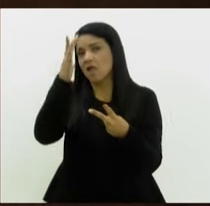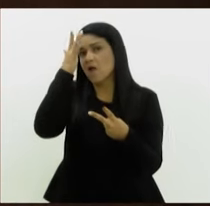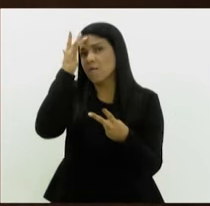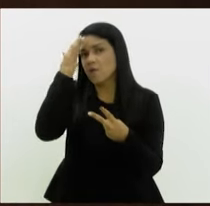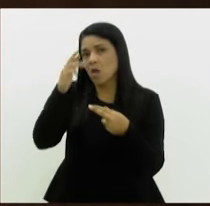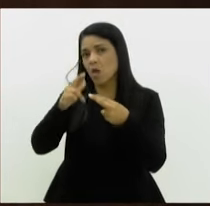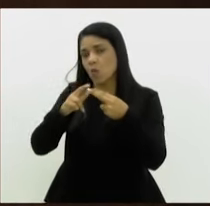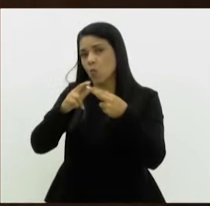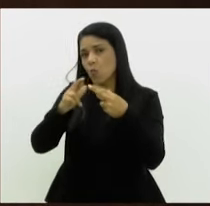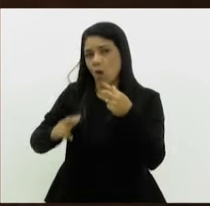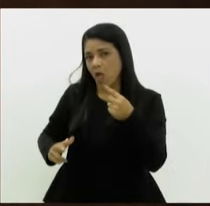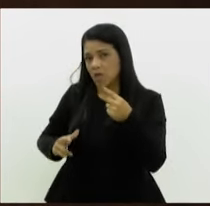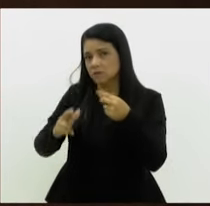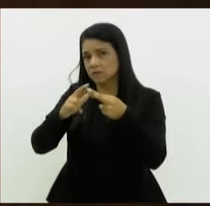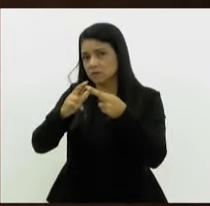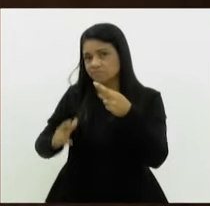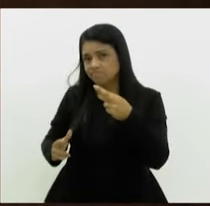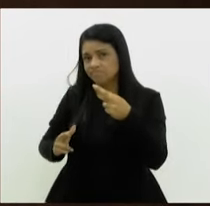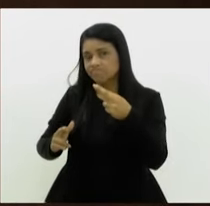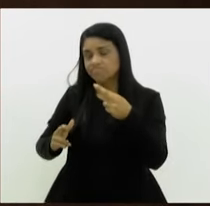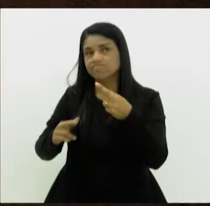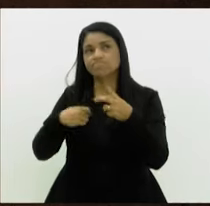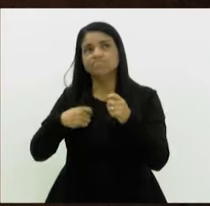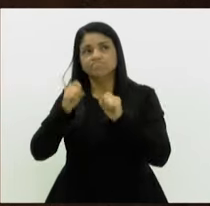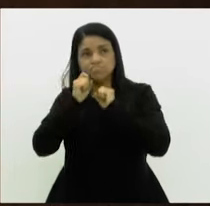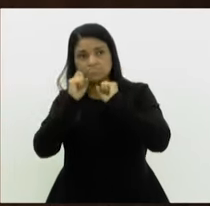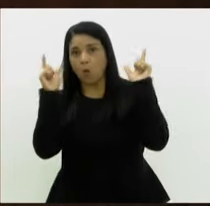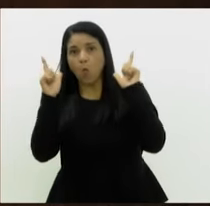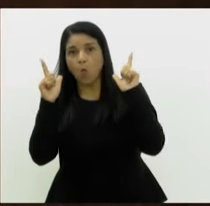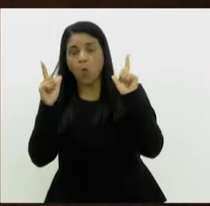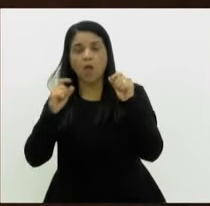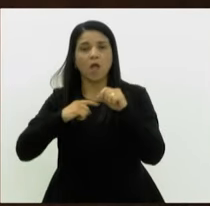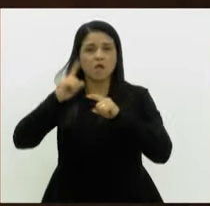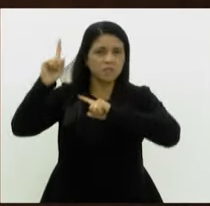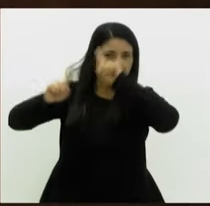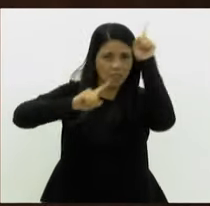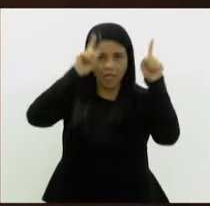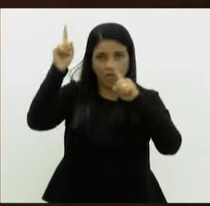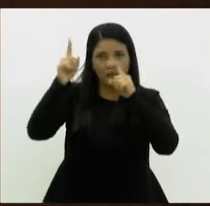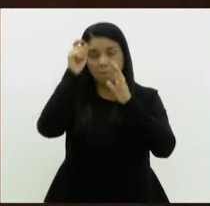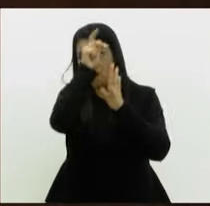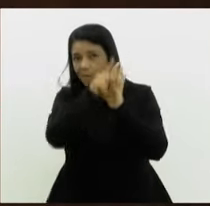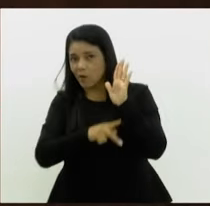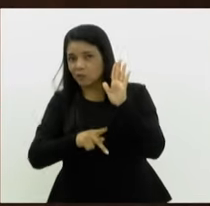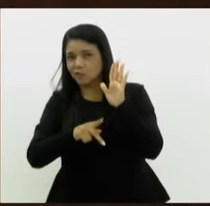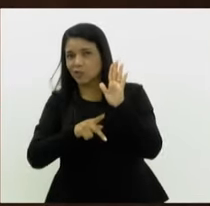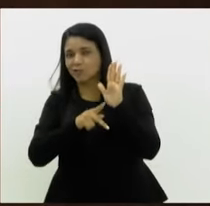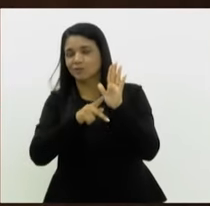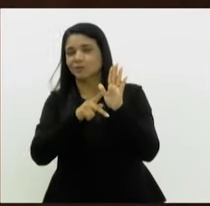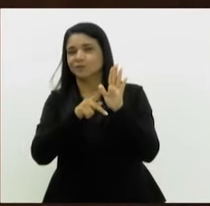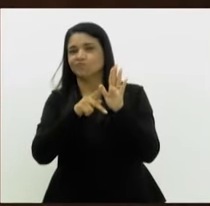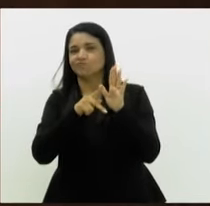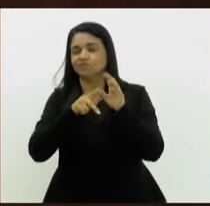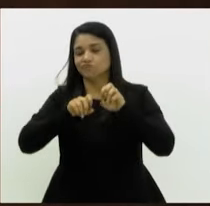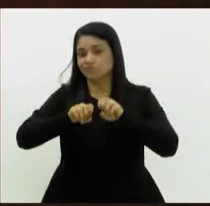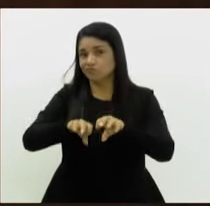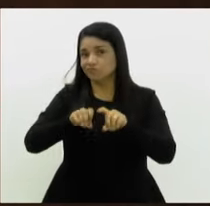UERJ acordar e tiver uma ideia mirabolante de criar um projeto de educação